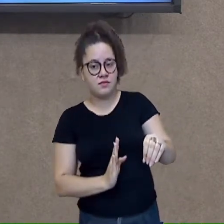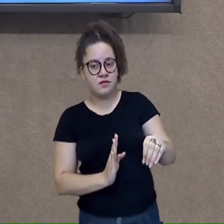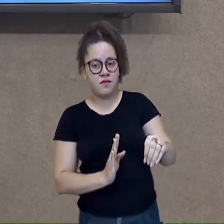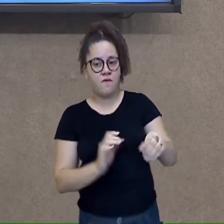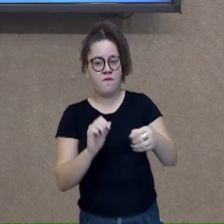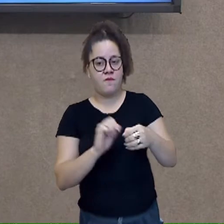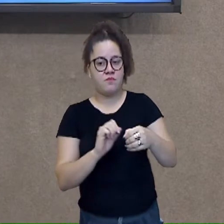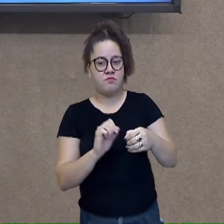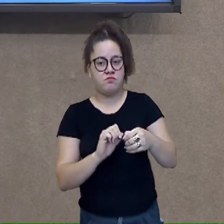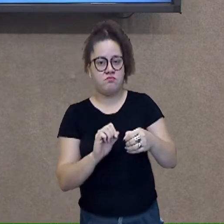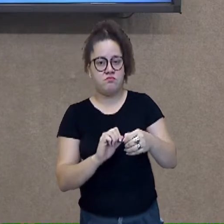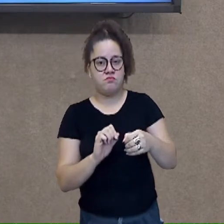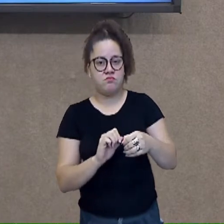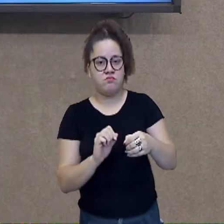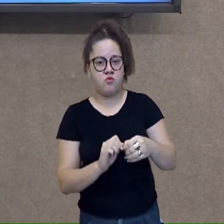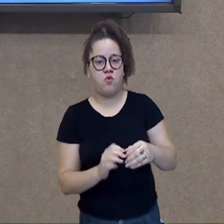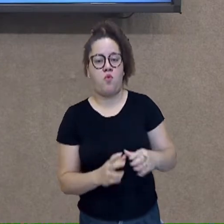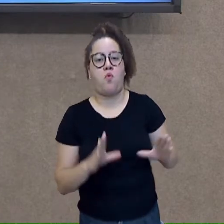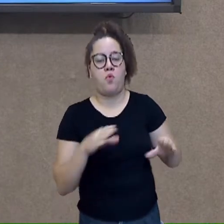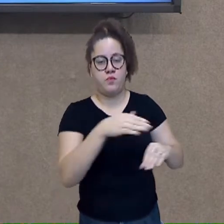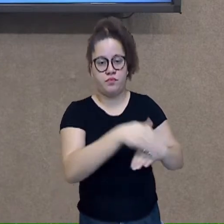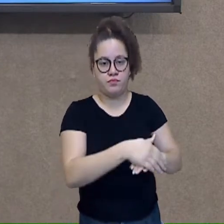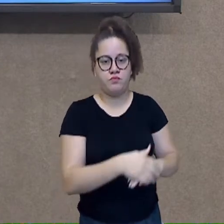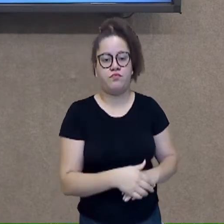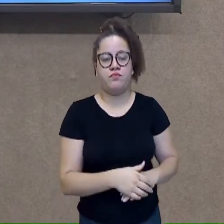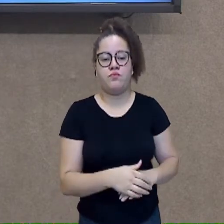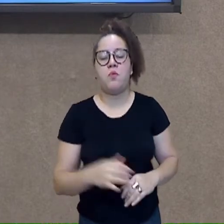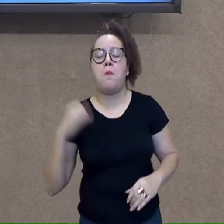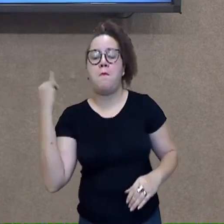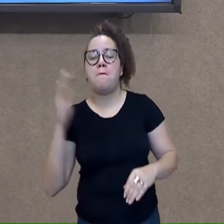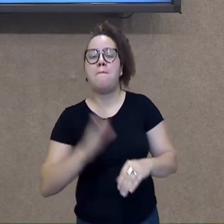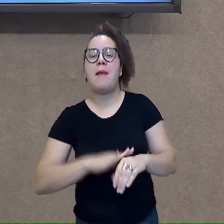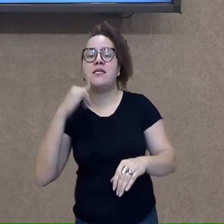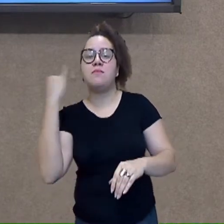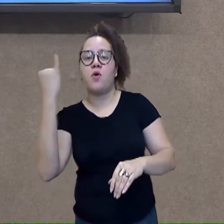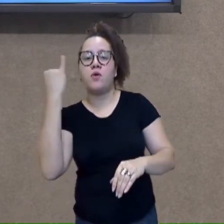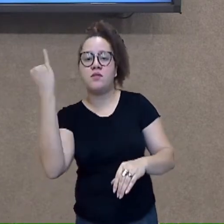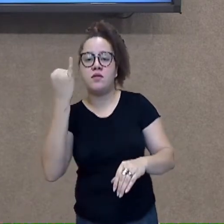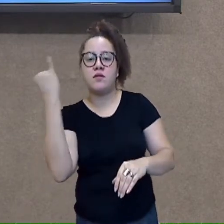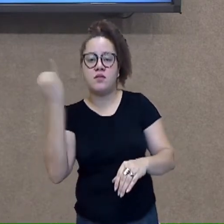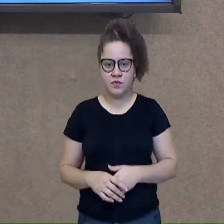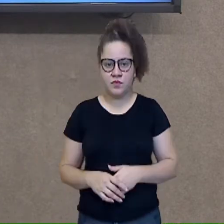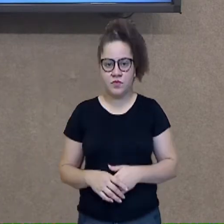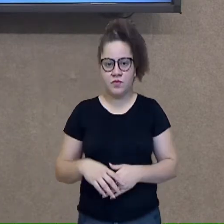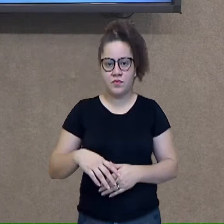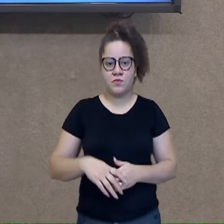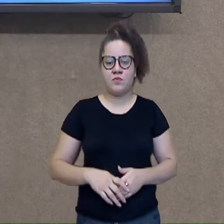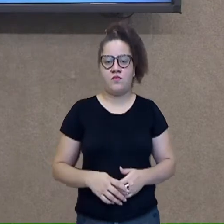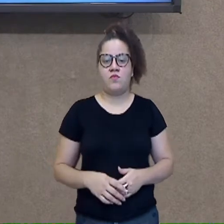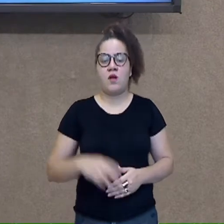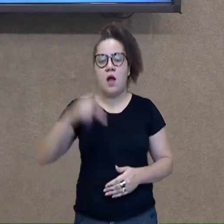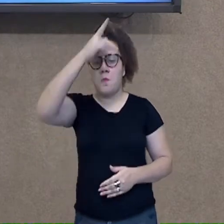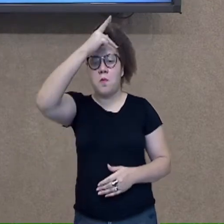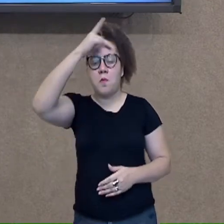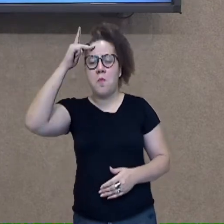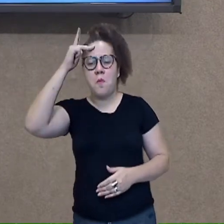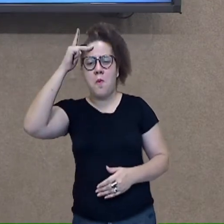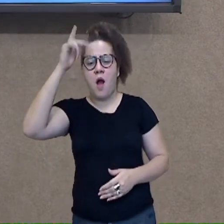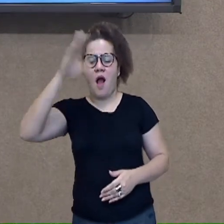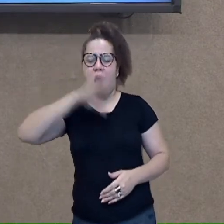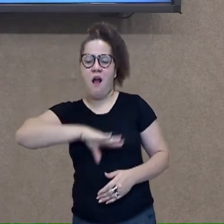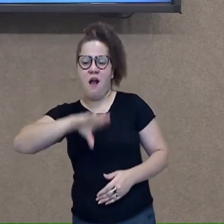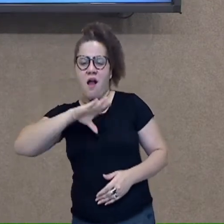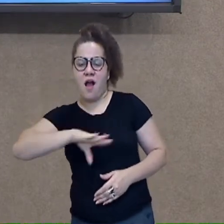fazer colônia aqui. E qual é o momento mais importante que nós podemos destacar com a escrita? Então, quando os portugueses vieram para